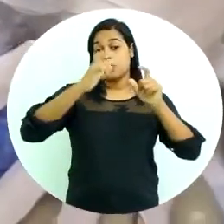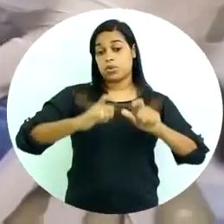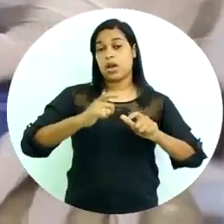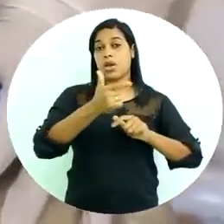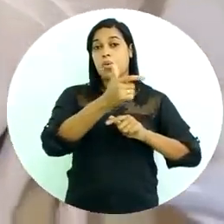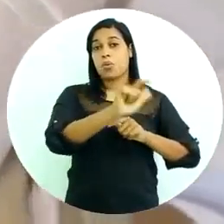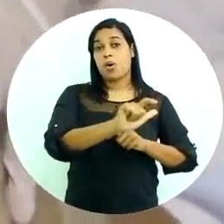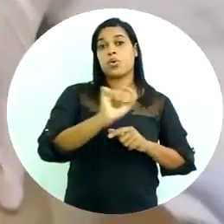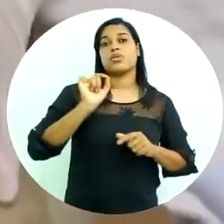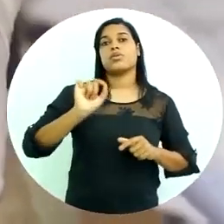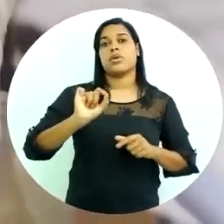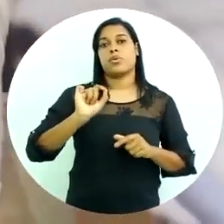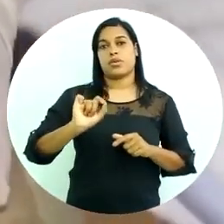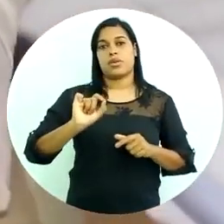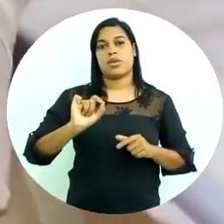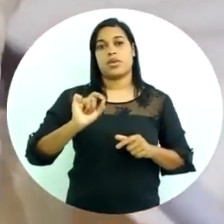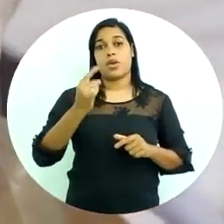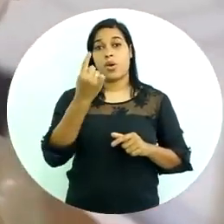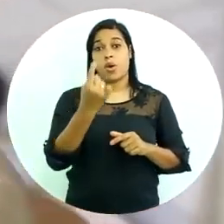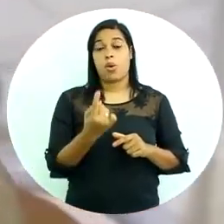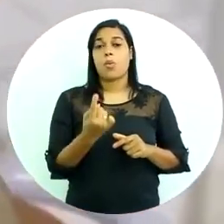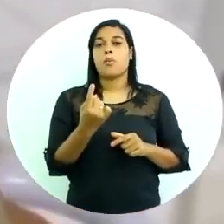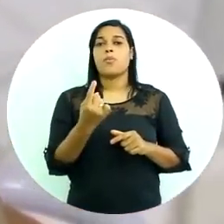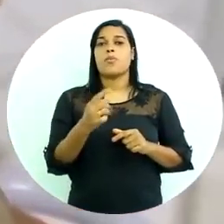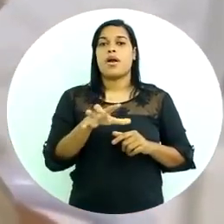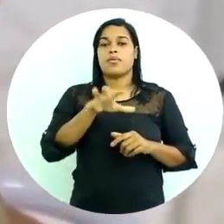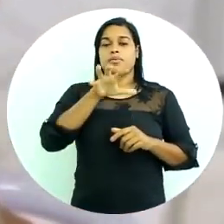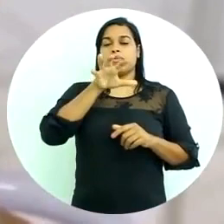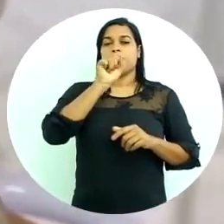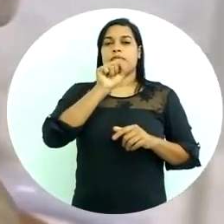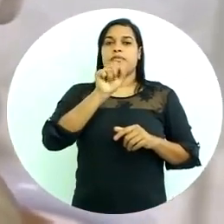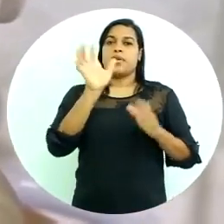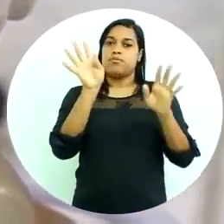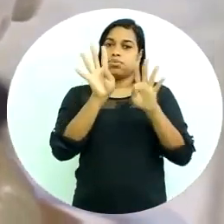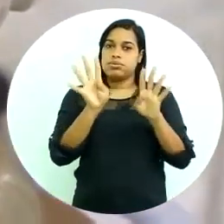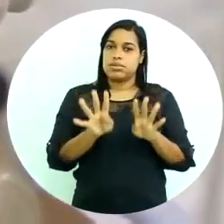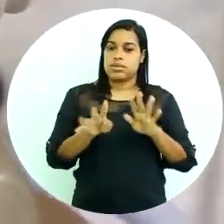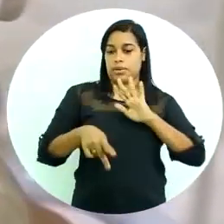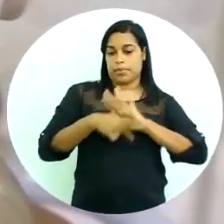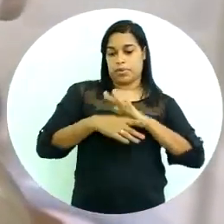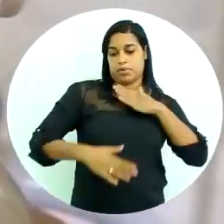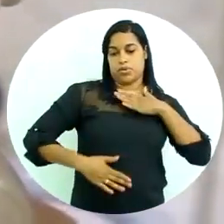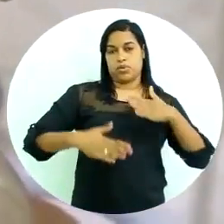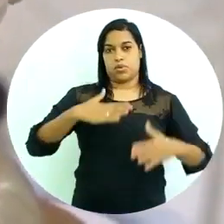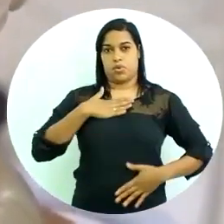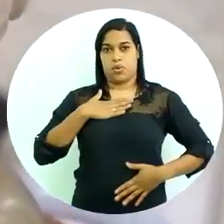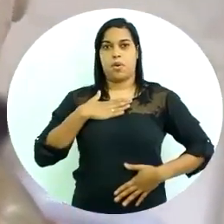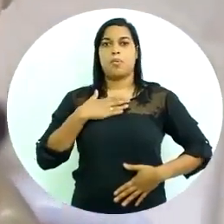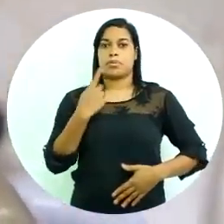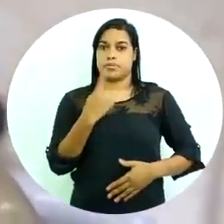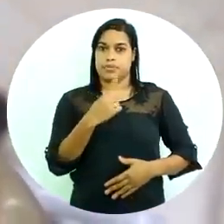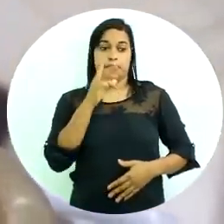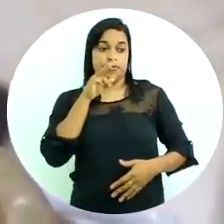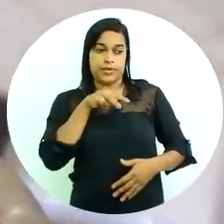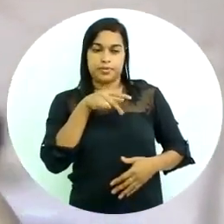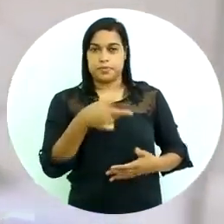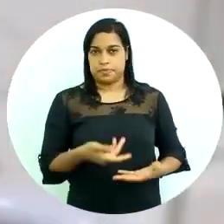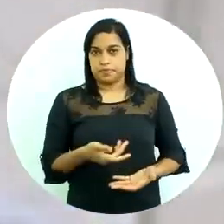outra a gente promove uma ventilação de resgate, 2 ventilações de resgate.